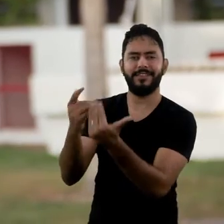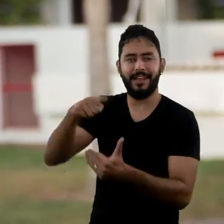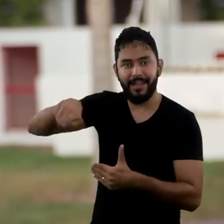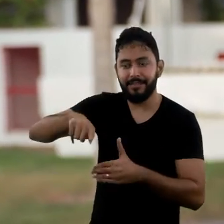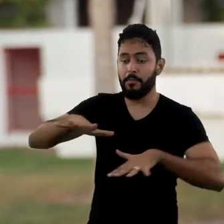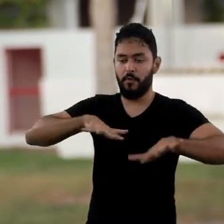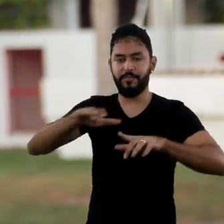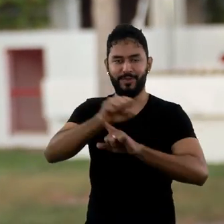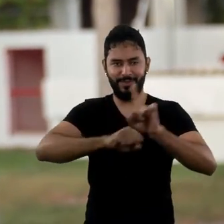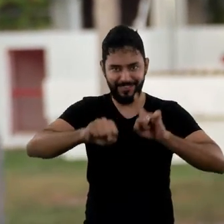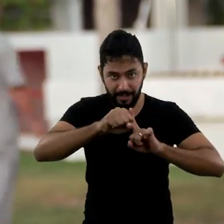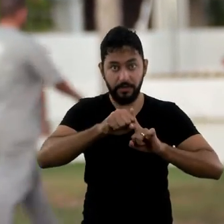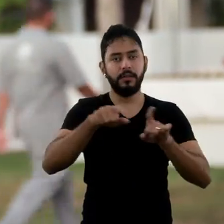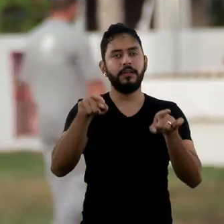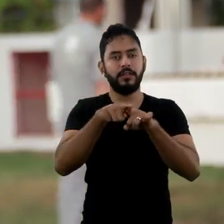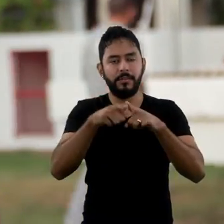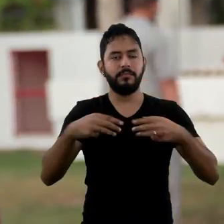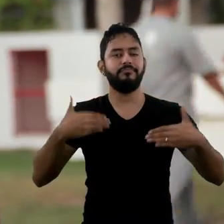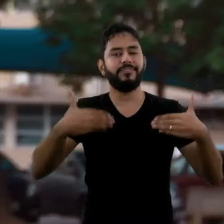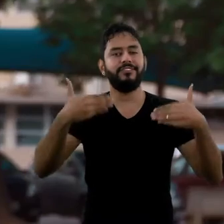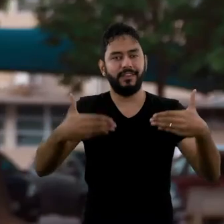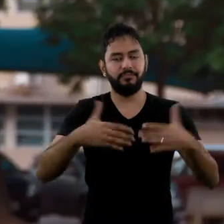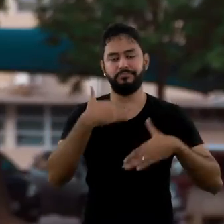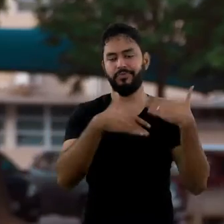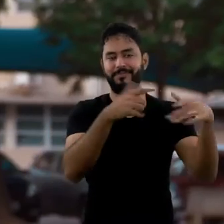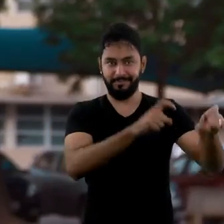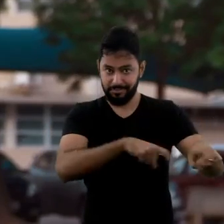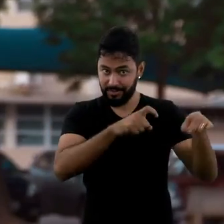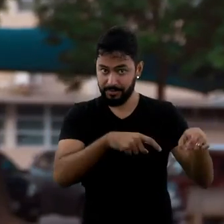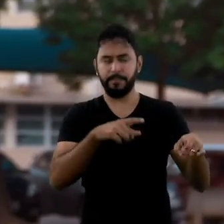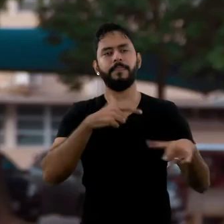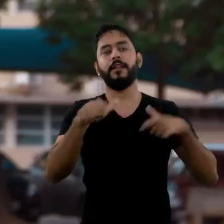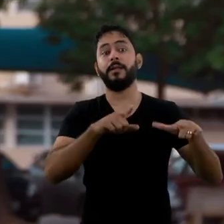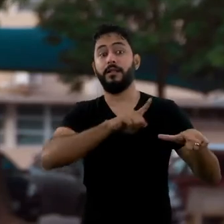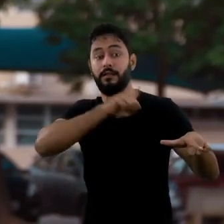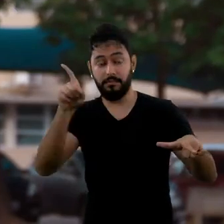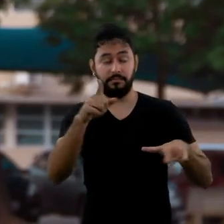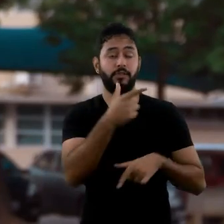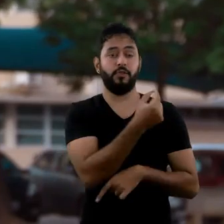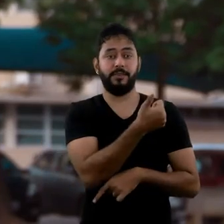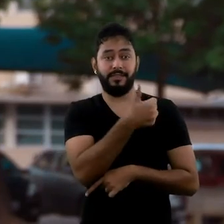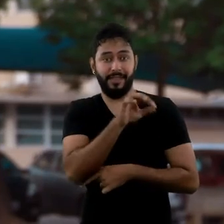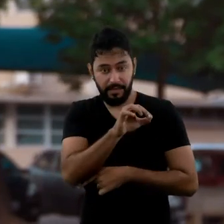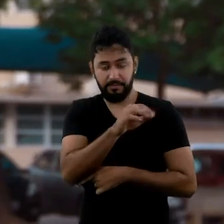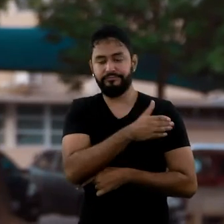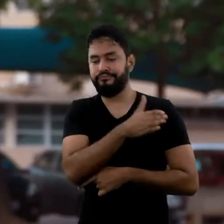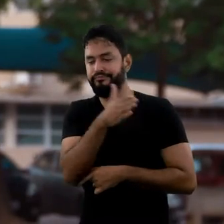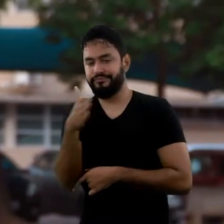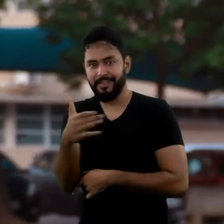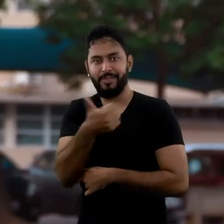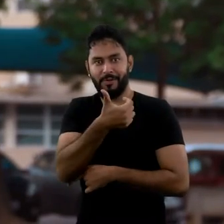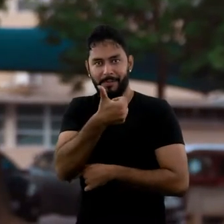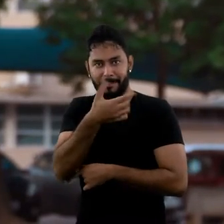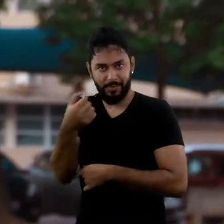comunidades, movimentos sociais, trabalhei no Ministério do Desenvolvimento Agrário, trabalhei lá de 2010 a 2015, até que a